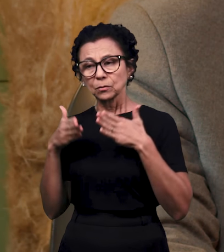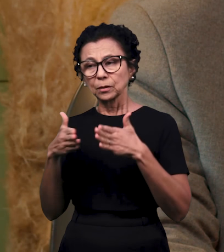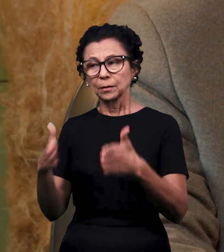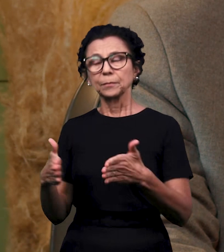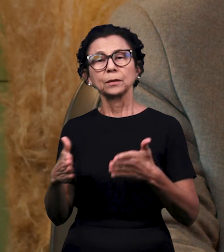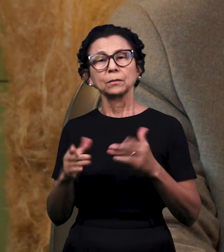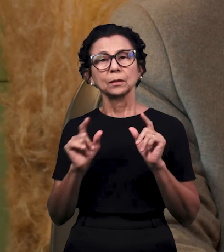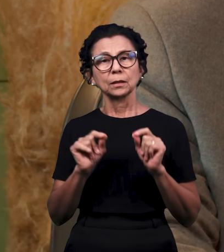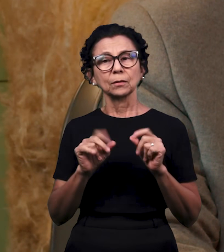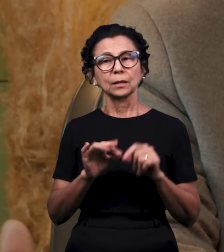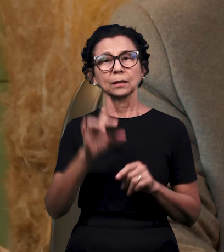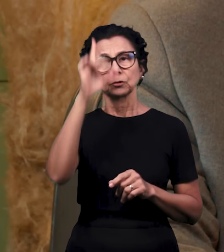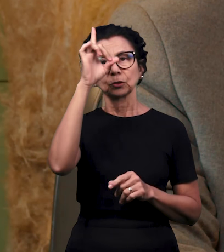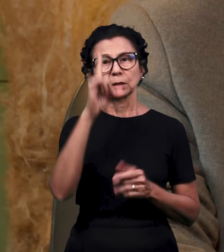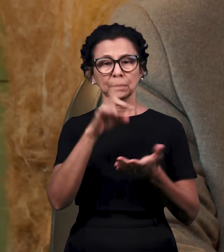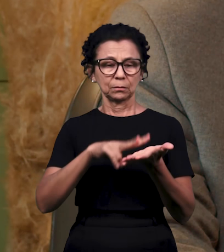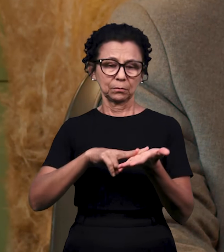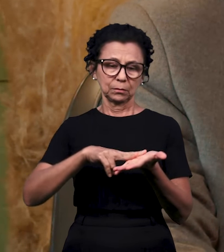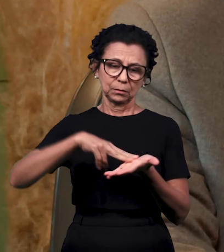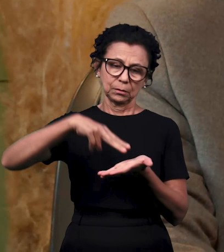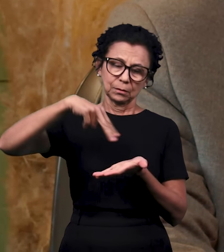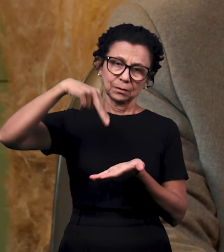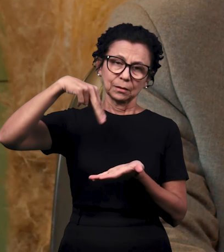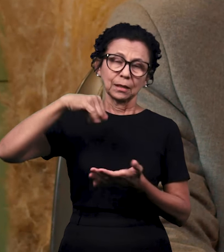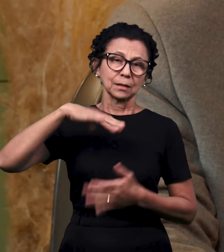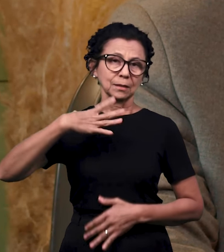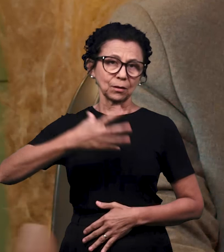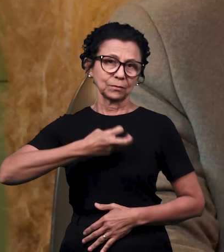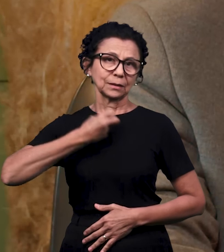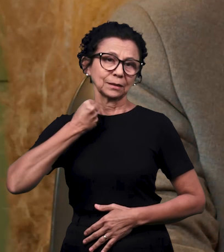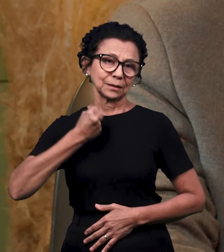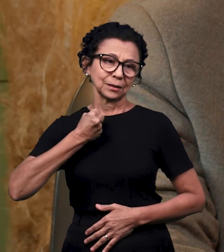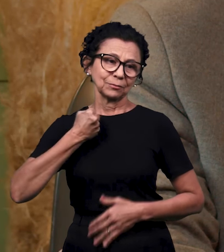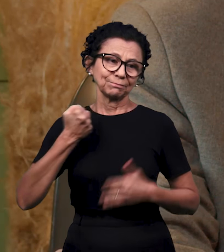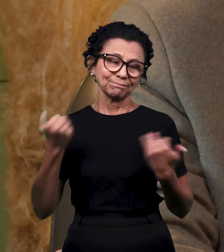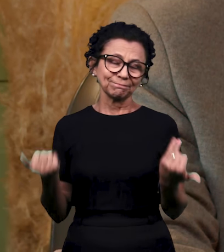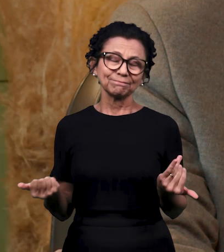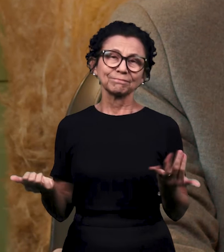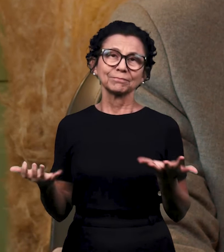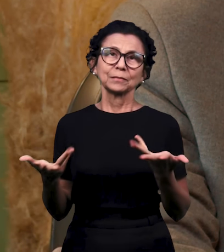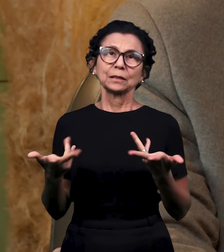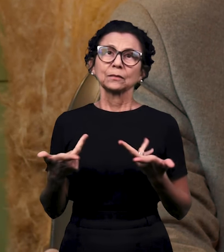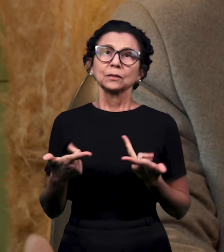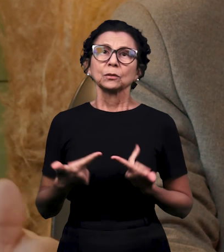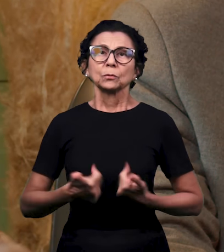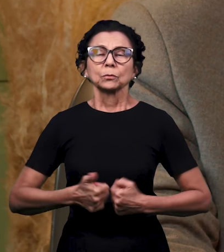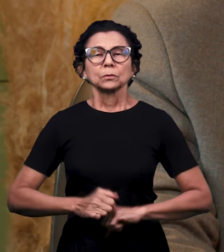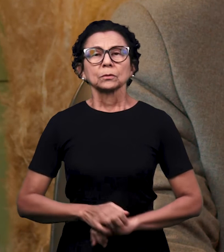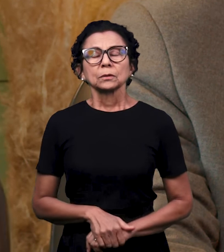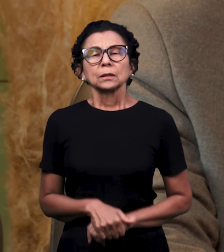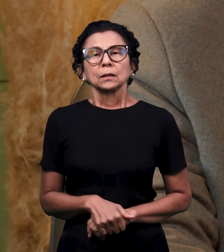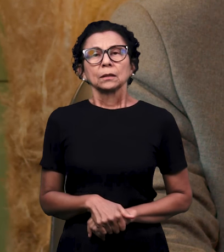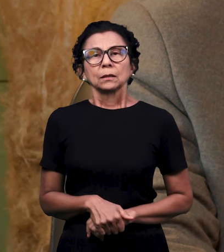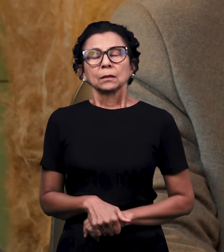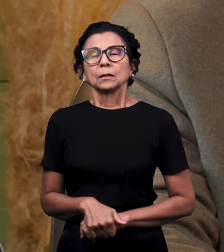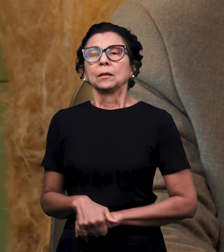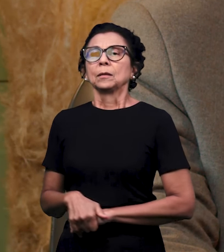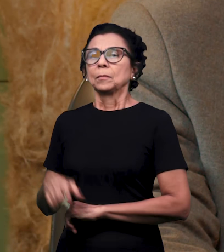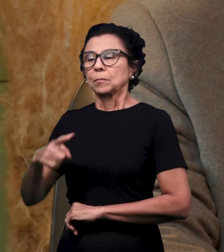ressurreição, né, isso é uma coisa maravilhosa para a igreja, para aqueles que estão